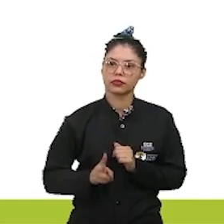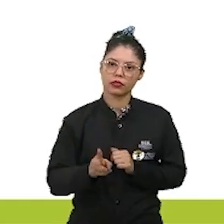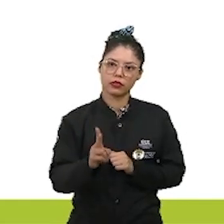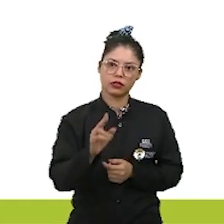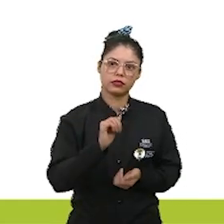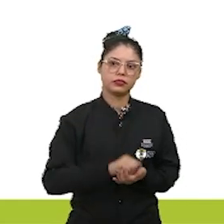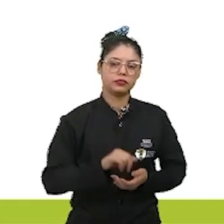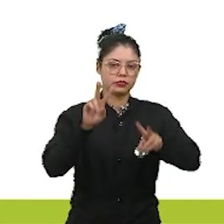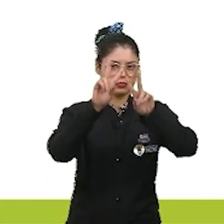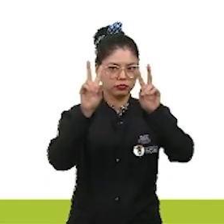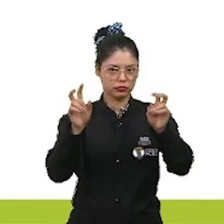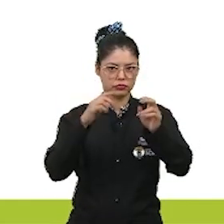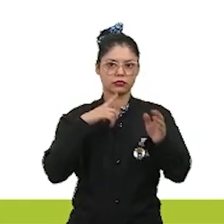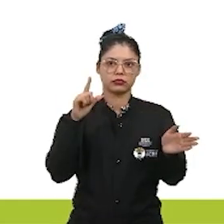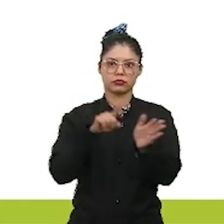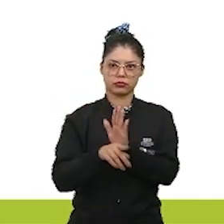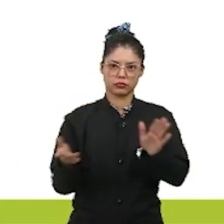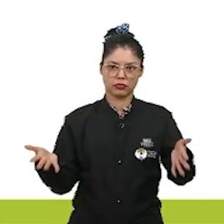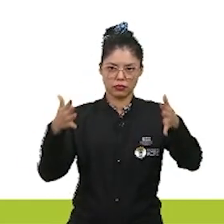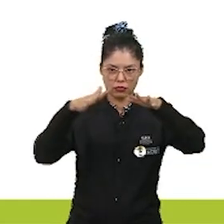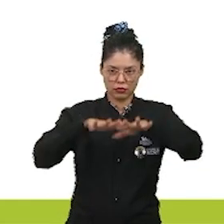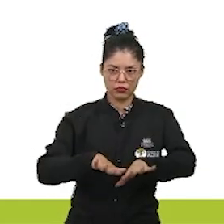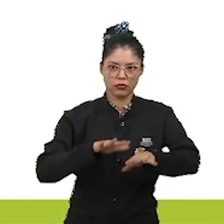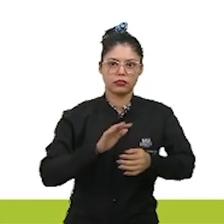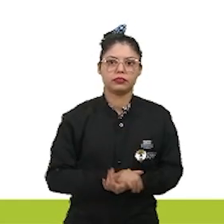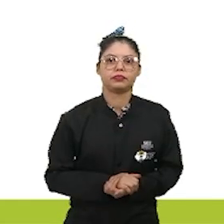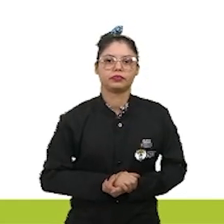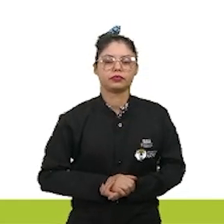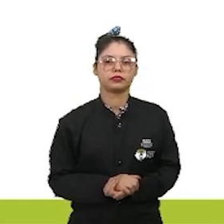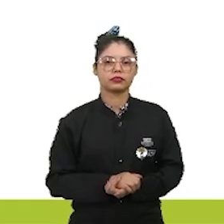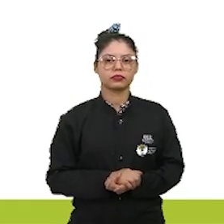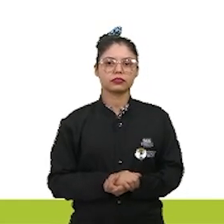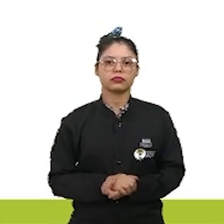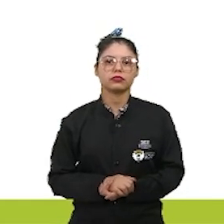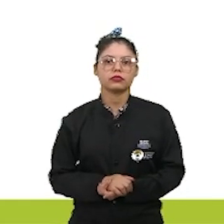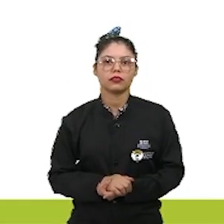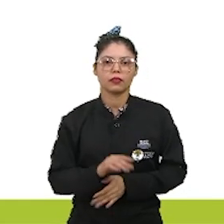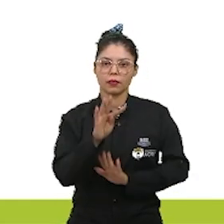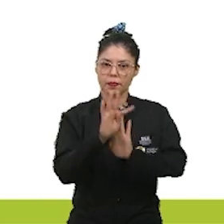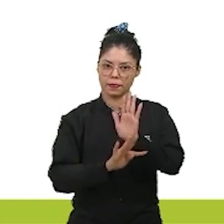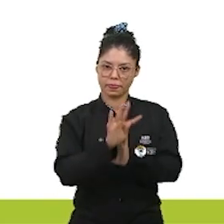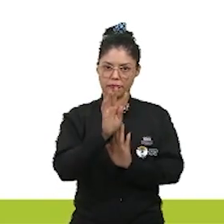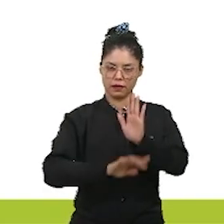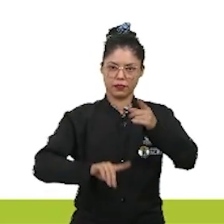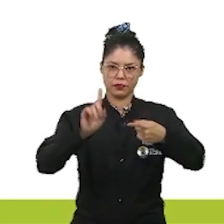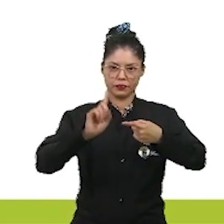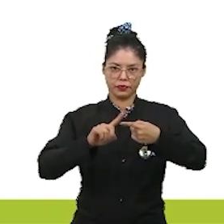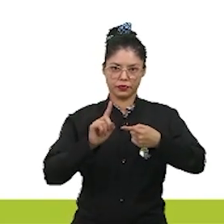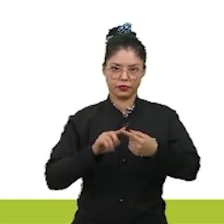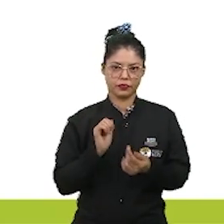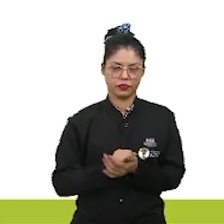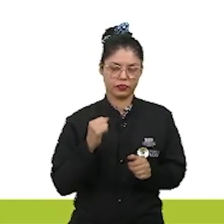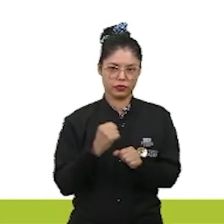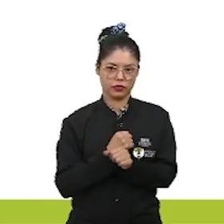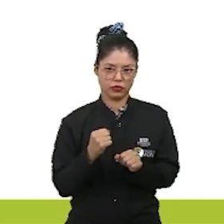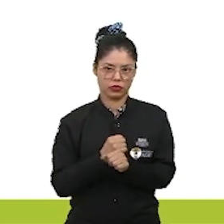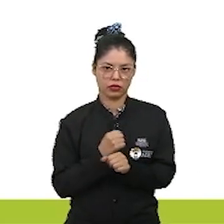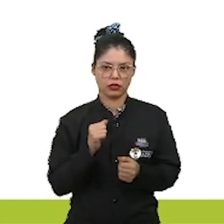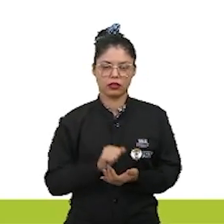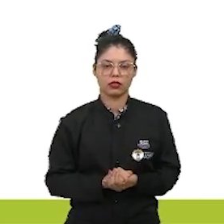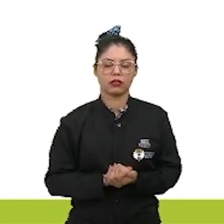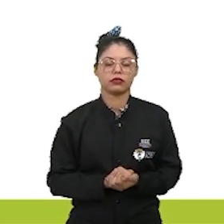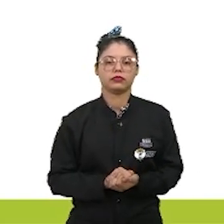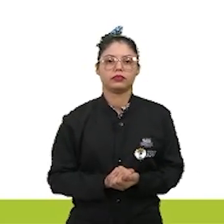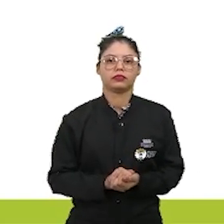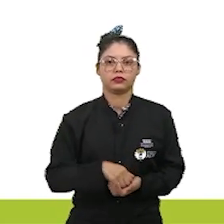persistente essa questão do acolhimento. Vamos lá construir repertório, então. Primeiro texto para a nossa construção de